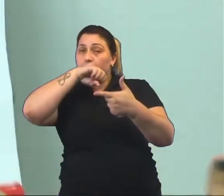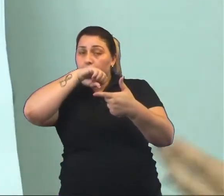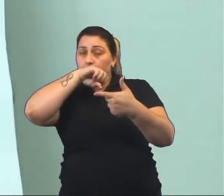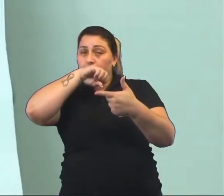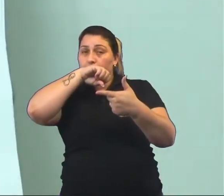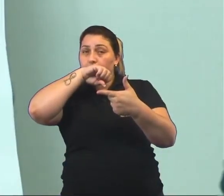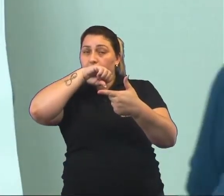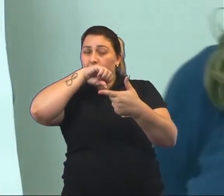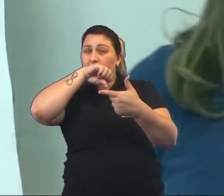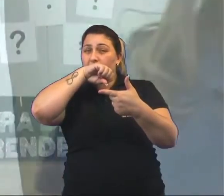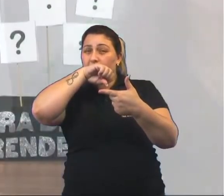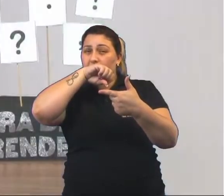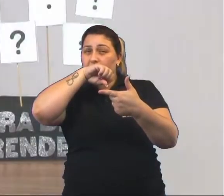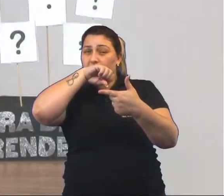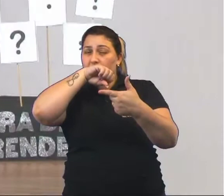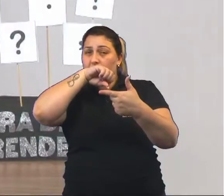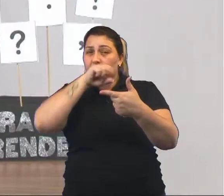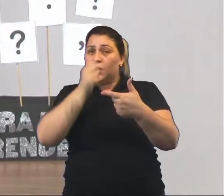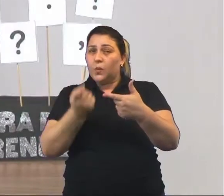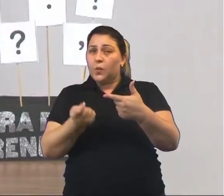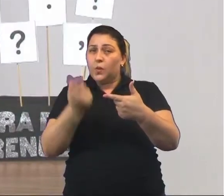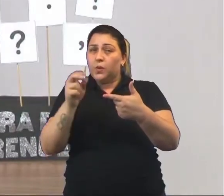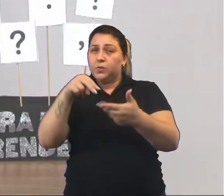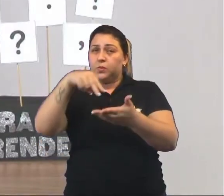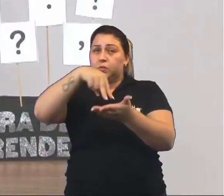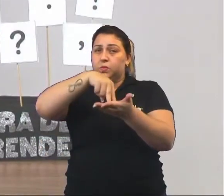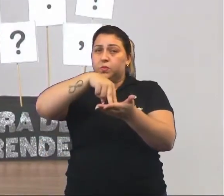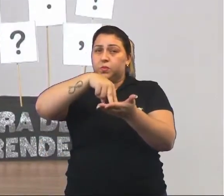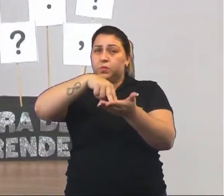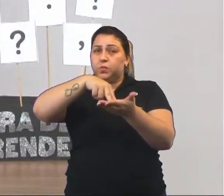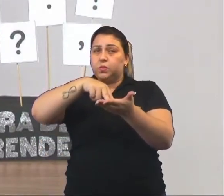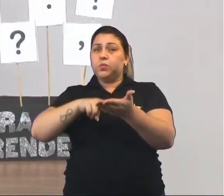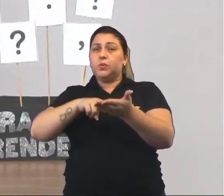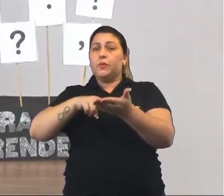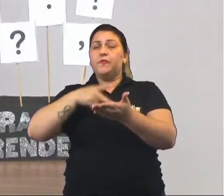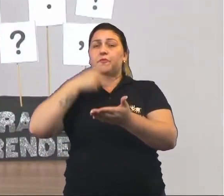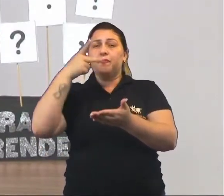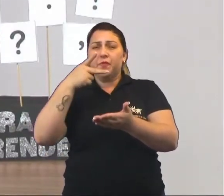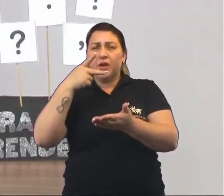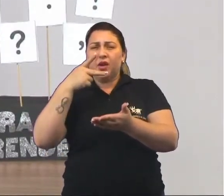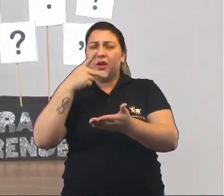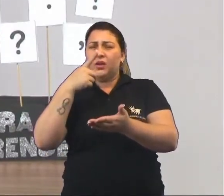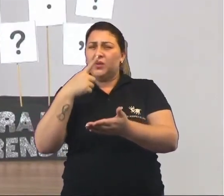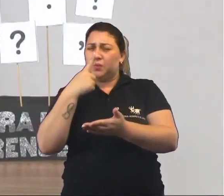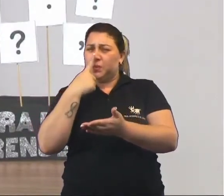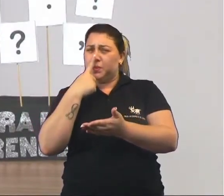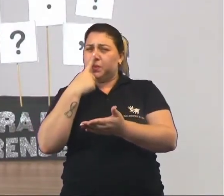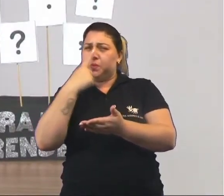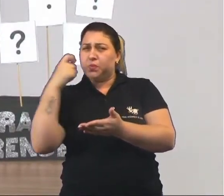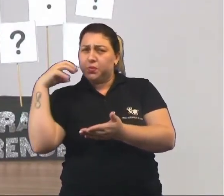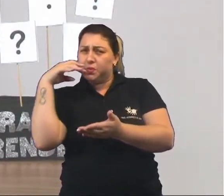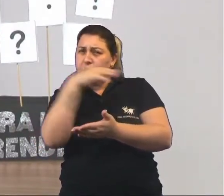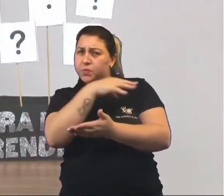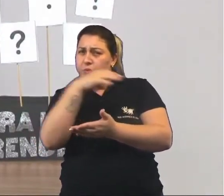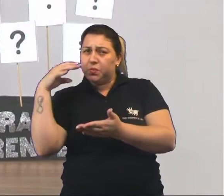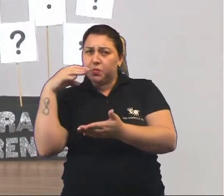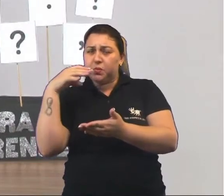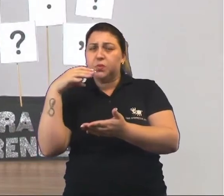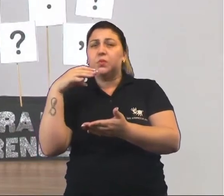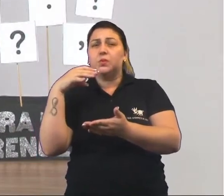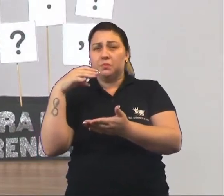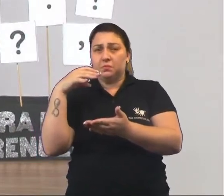quê? Caindo para trás. Nossa, ele fala, que cheiro medonho, e ele cai para trás,